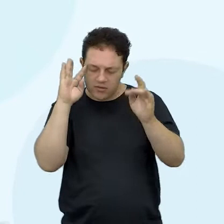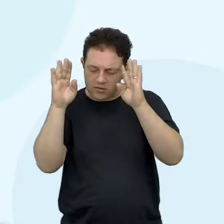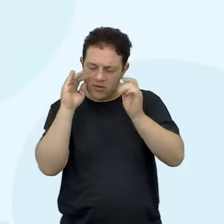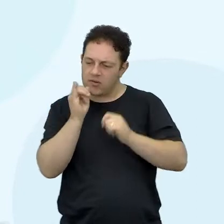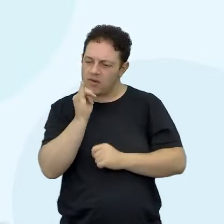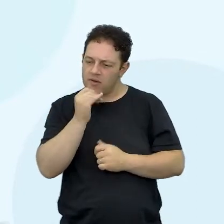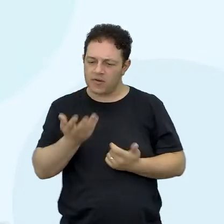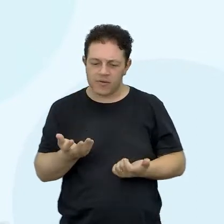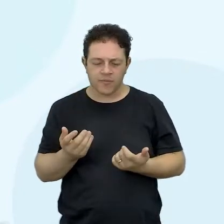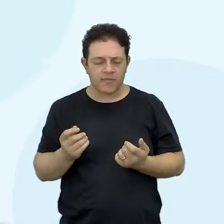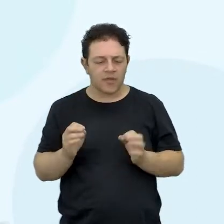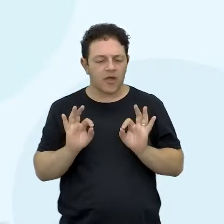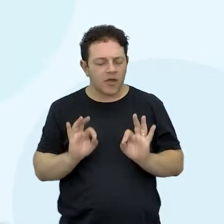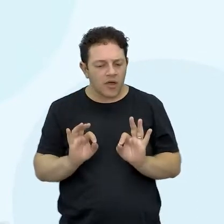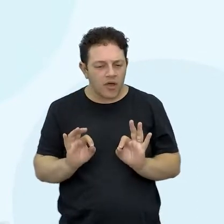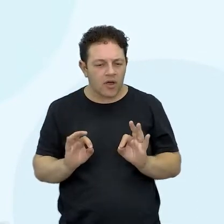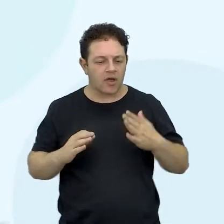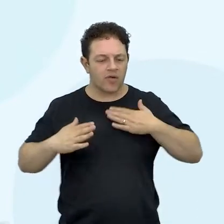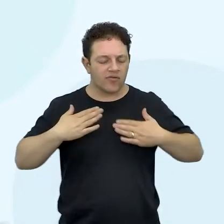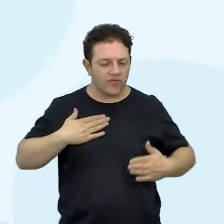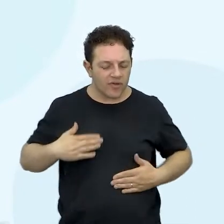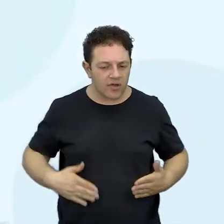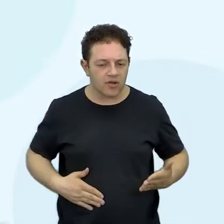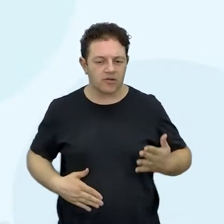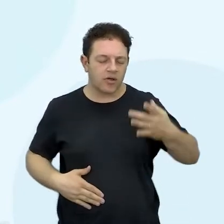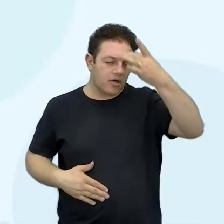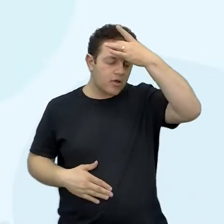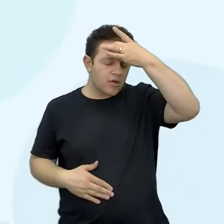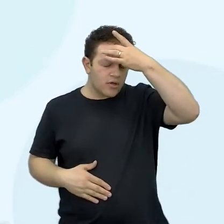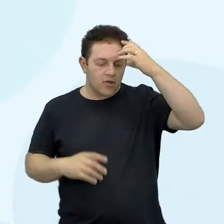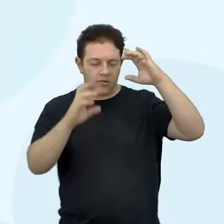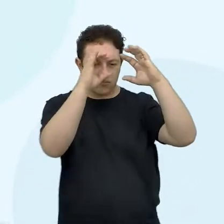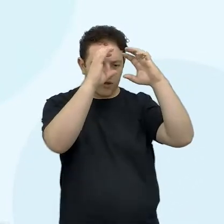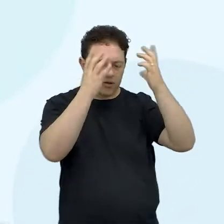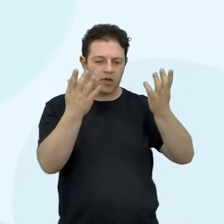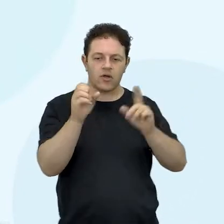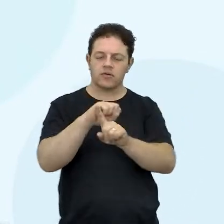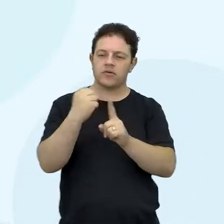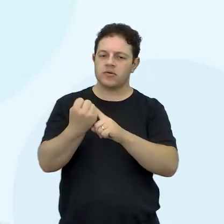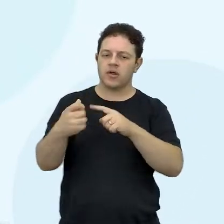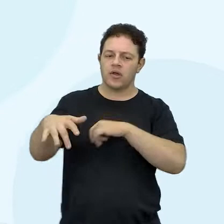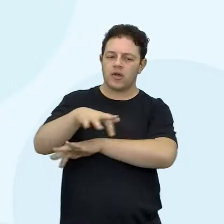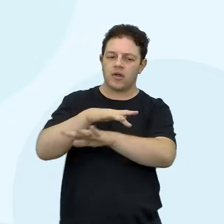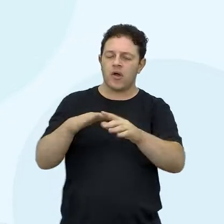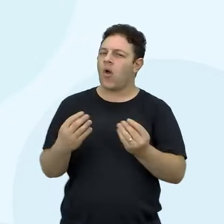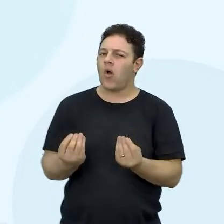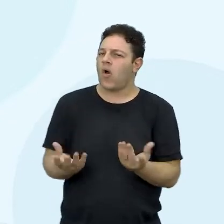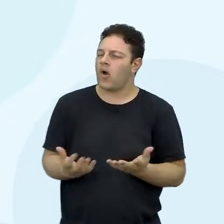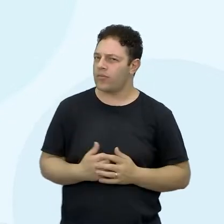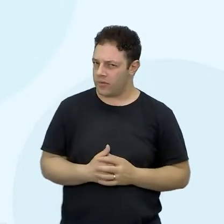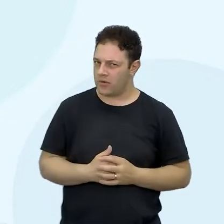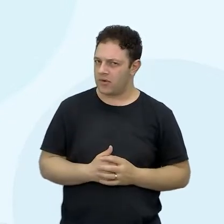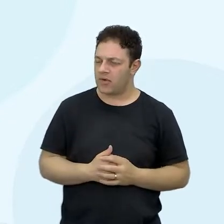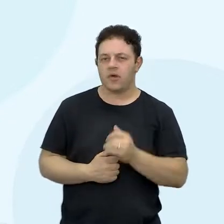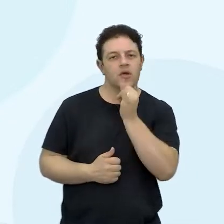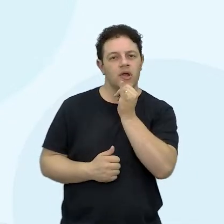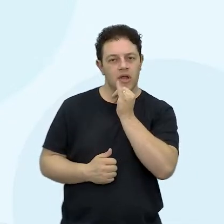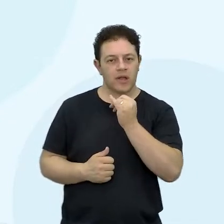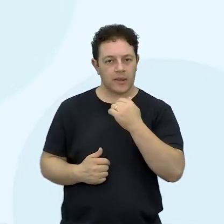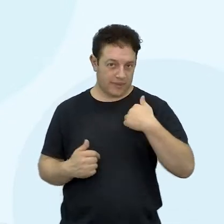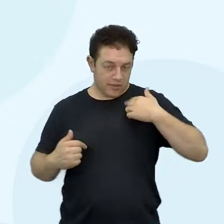estados de bem-estar físico, mental e social. Porque se a gente está bem, não